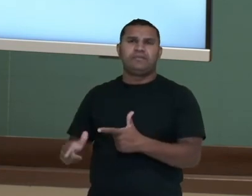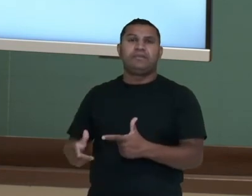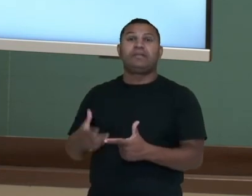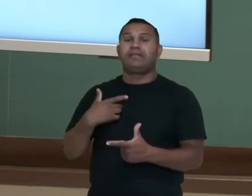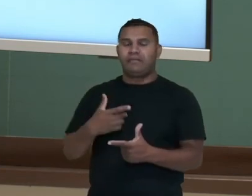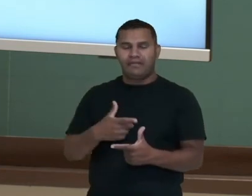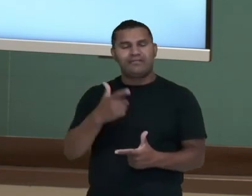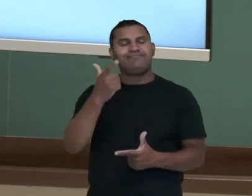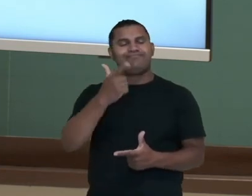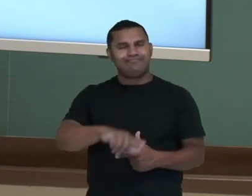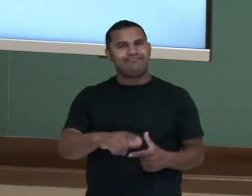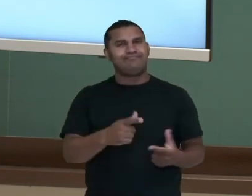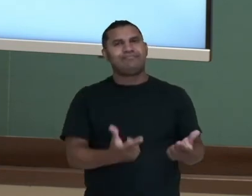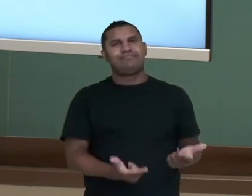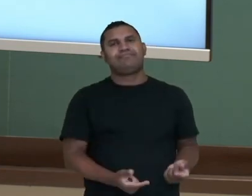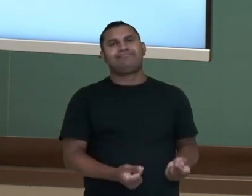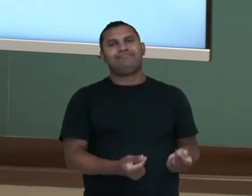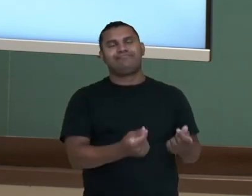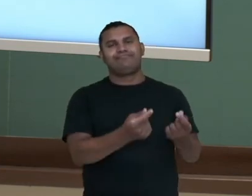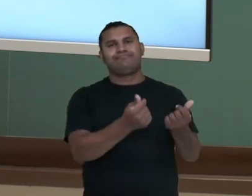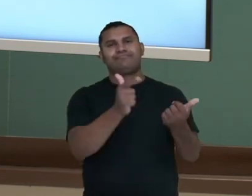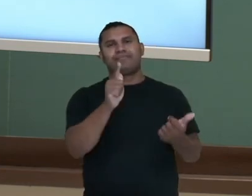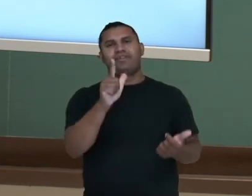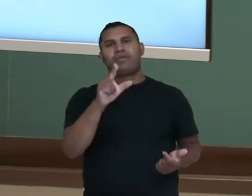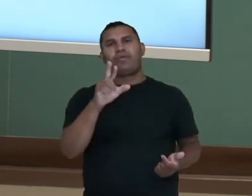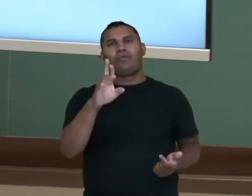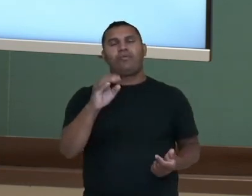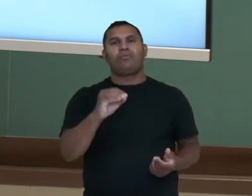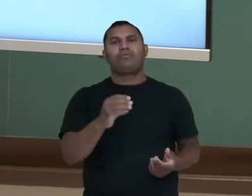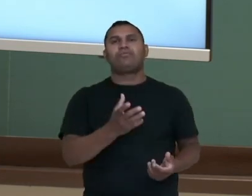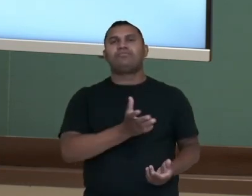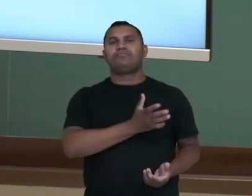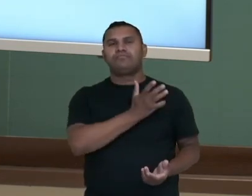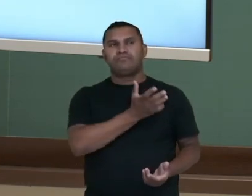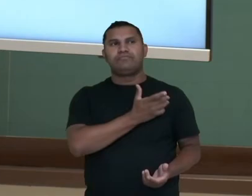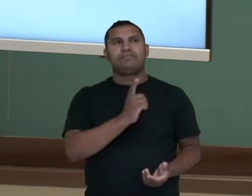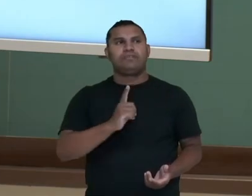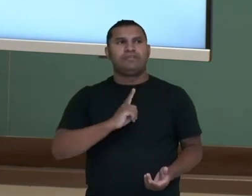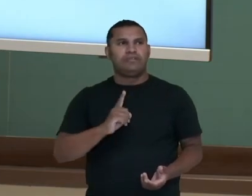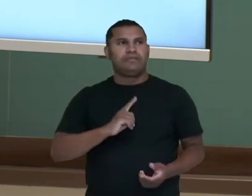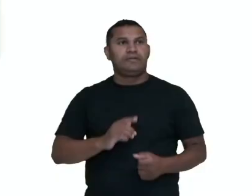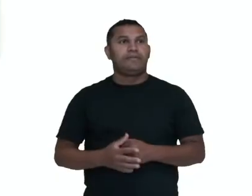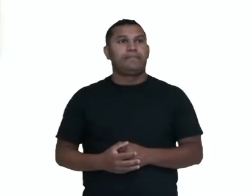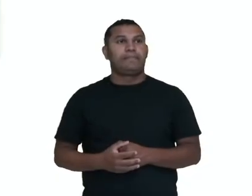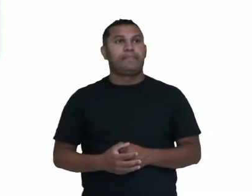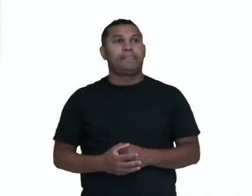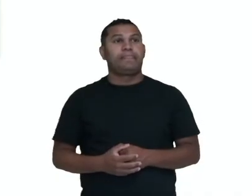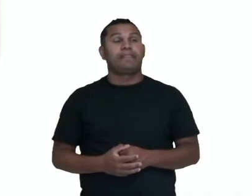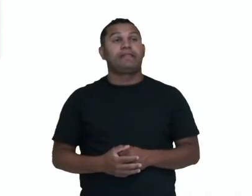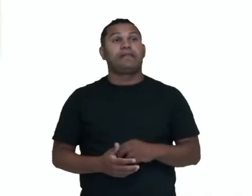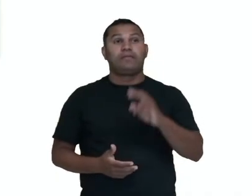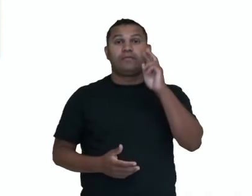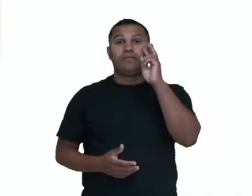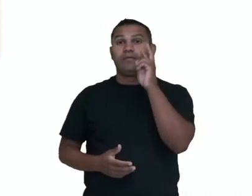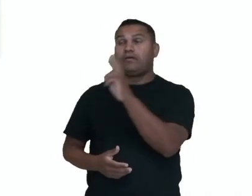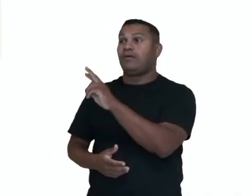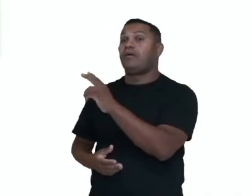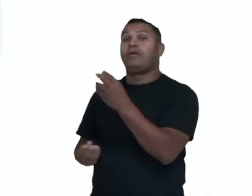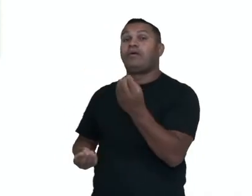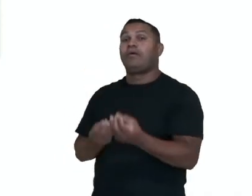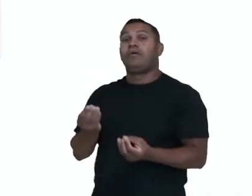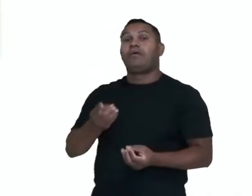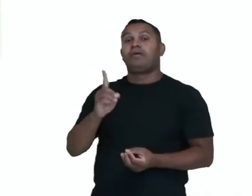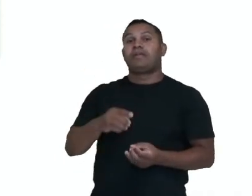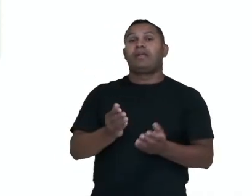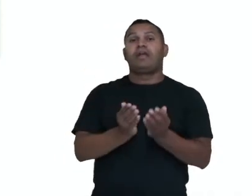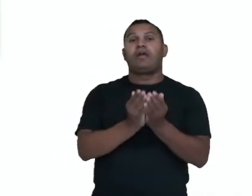traficantes, né? E as epidemias e as revoltas a bordo eram comuns. Aqui a gente tem, né, essas imagens de como que era